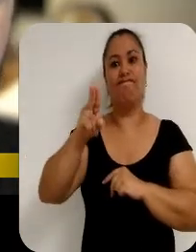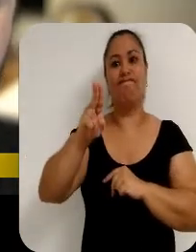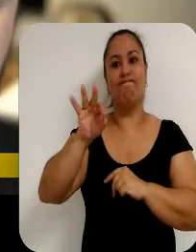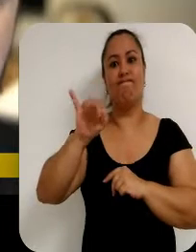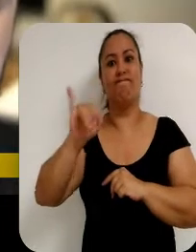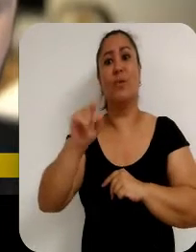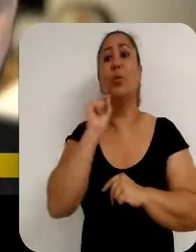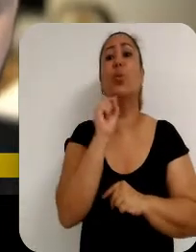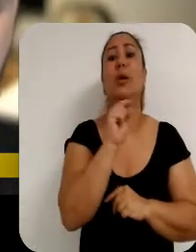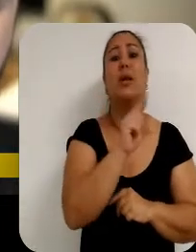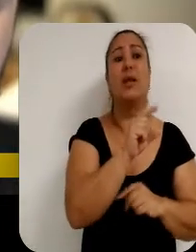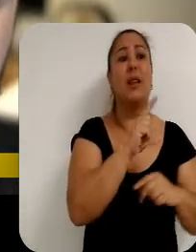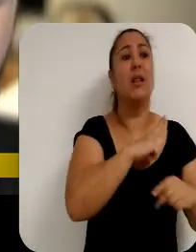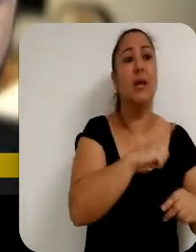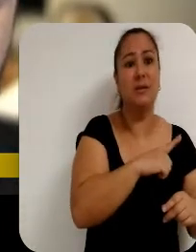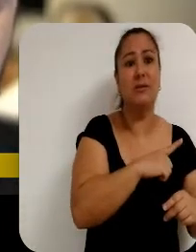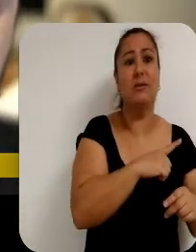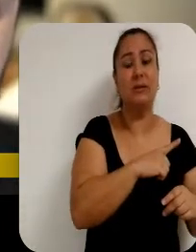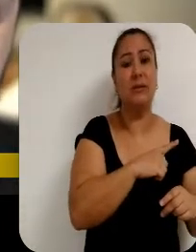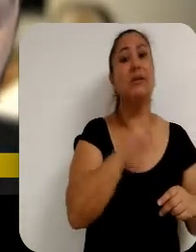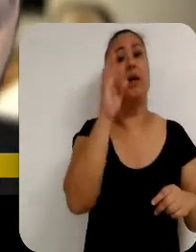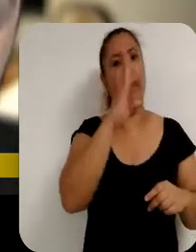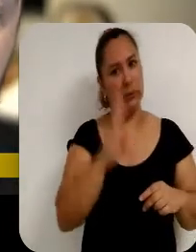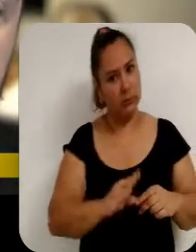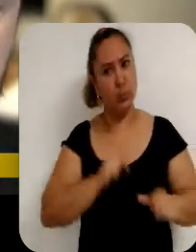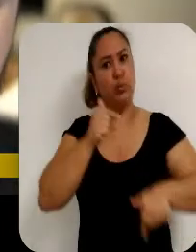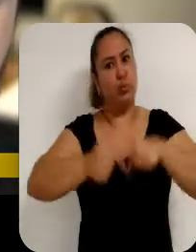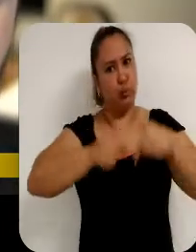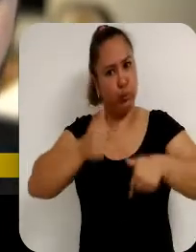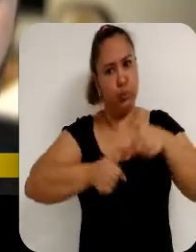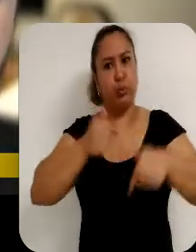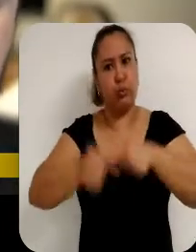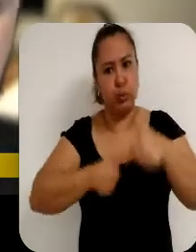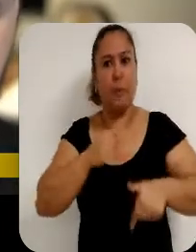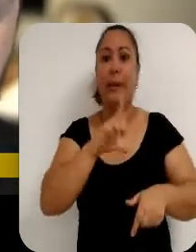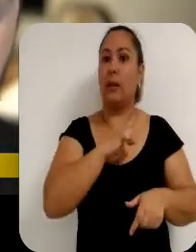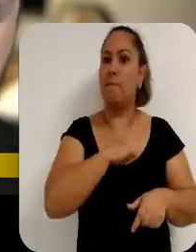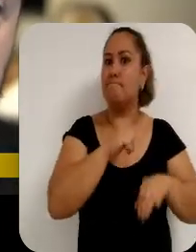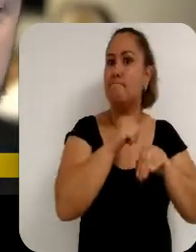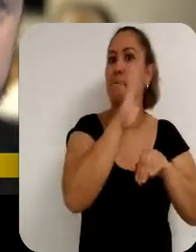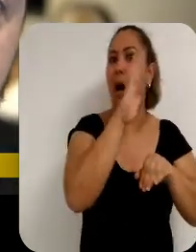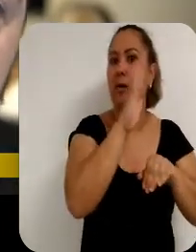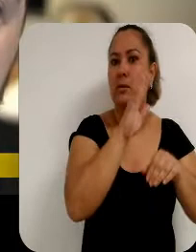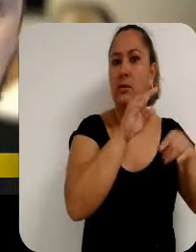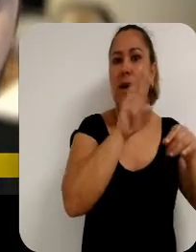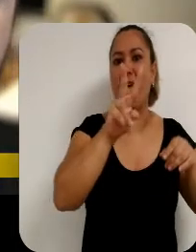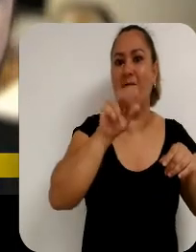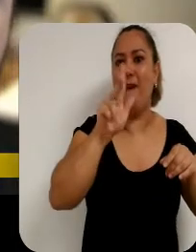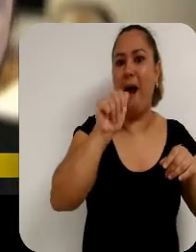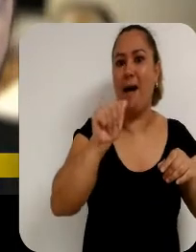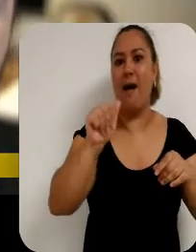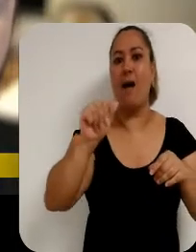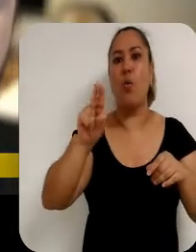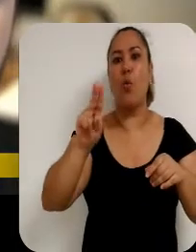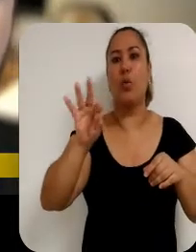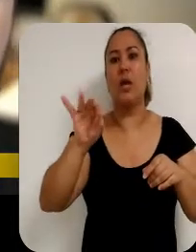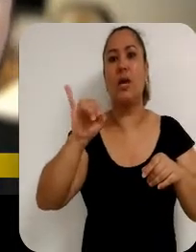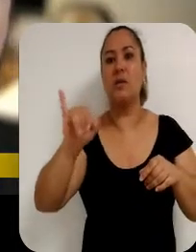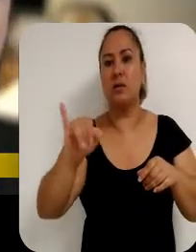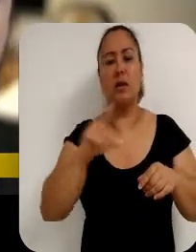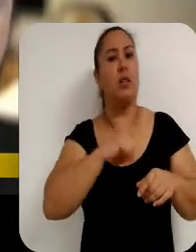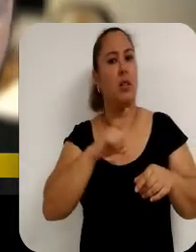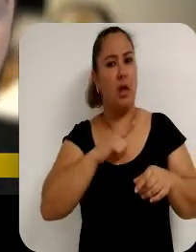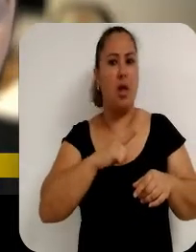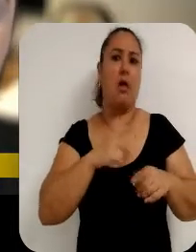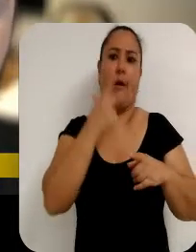O Brasil está agindo para aumentar o número de leitos de UTI. A gente tem esses planos de converter estádio e outros espaços para